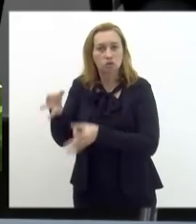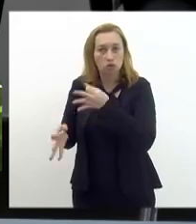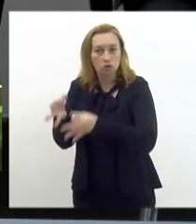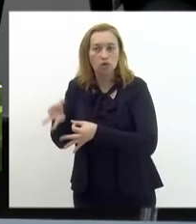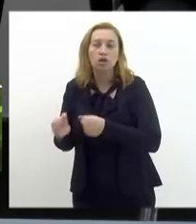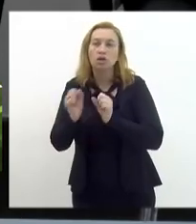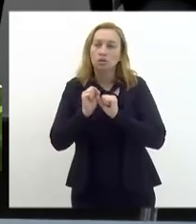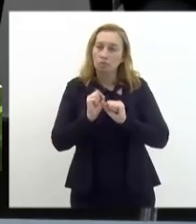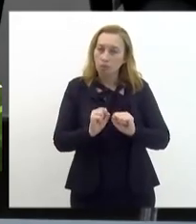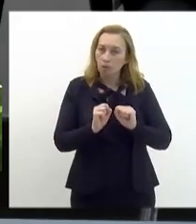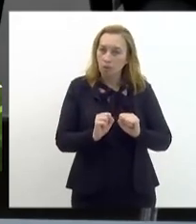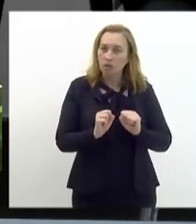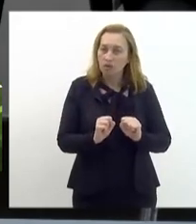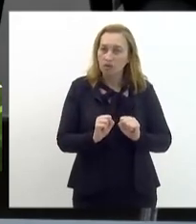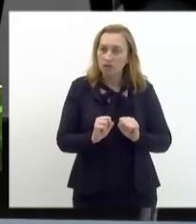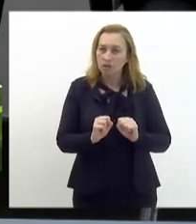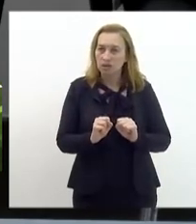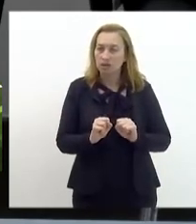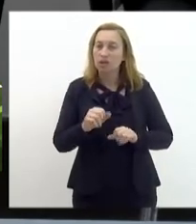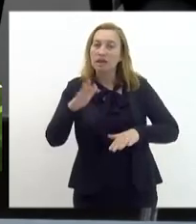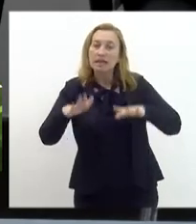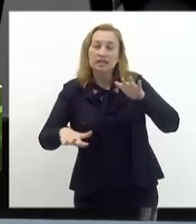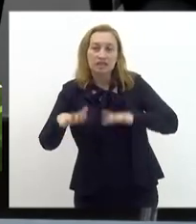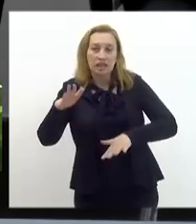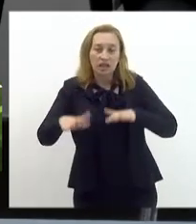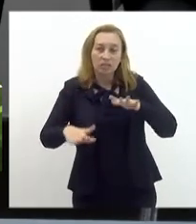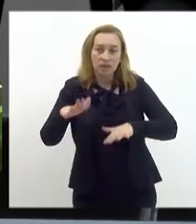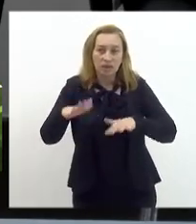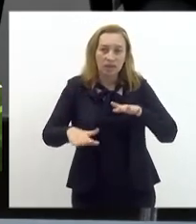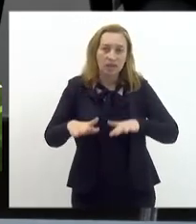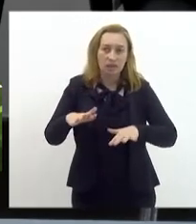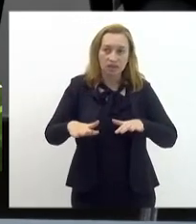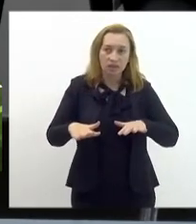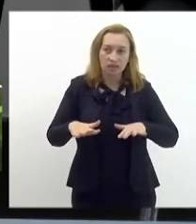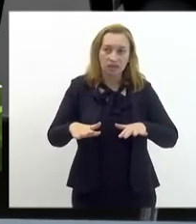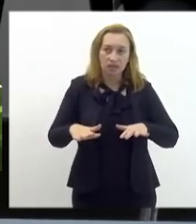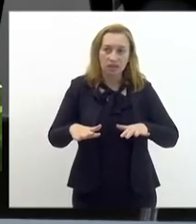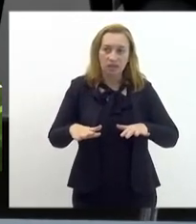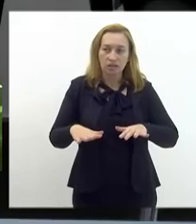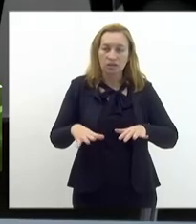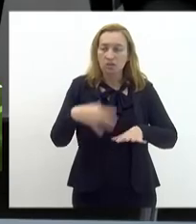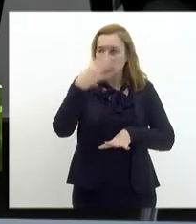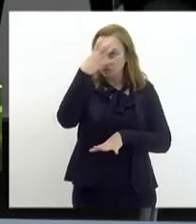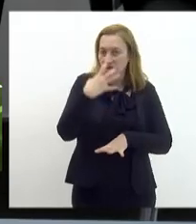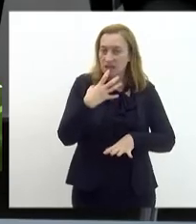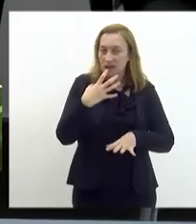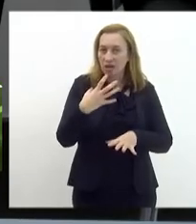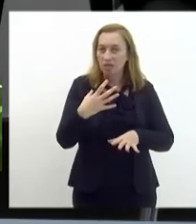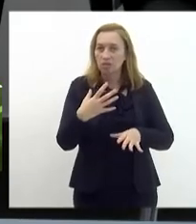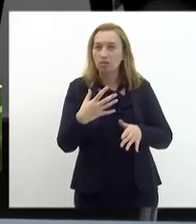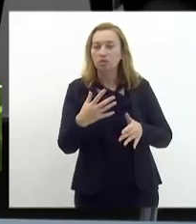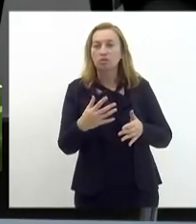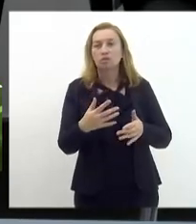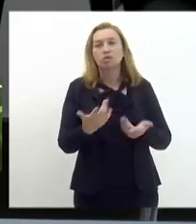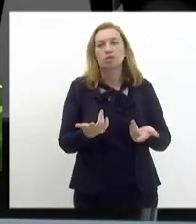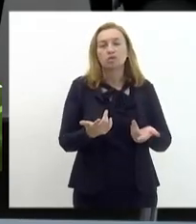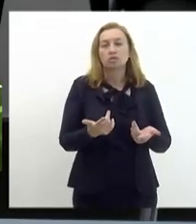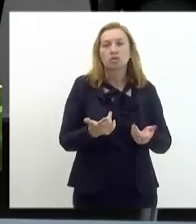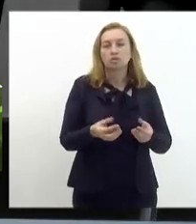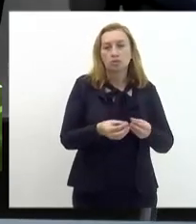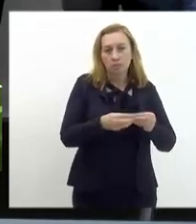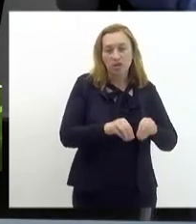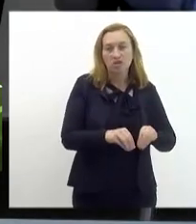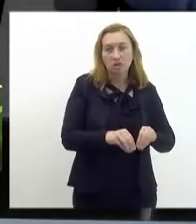ser promovida independente ou concomitantemente, depende da gravidade do ilícito praticado. Até porque